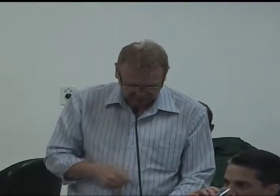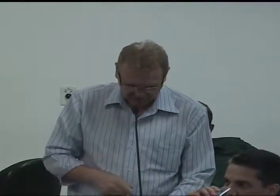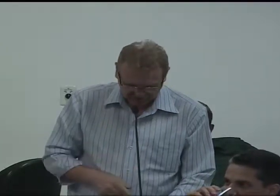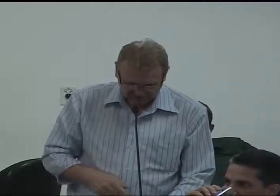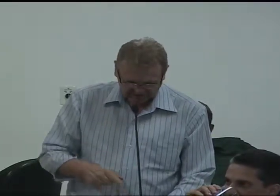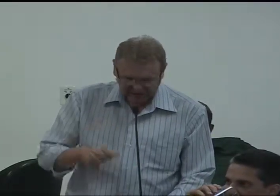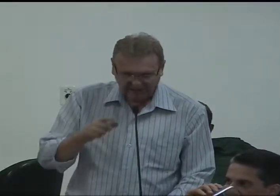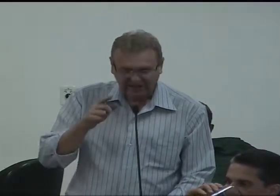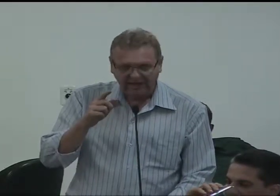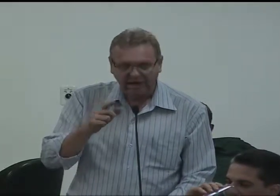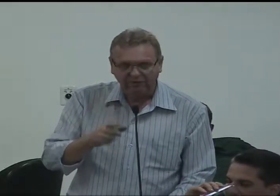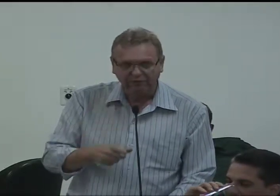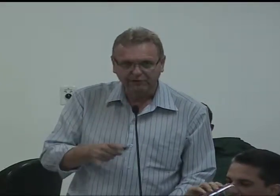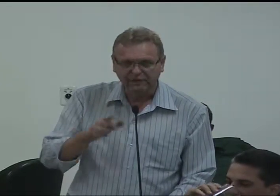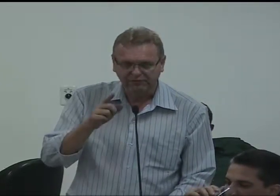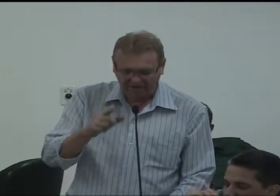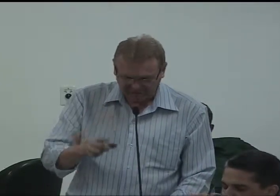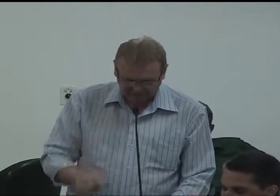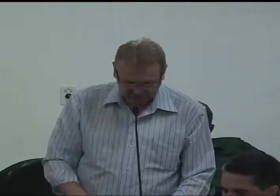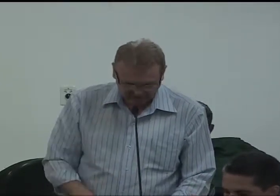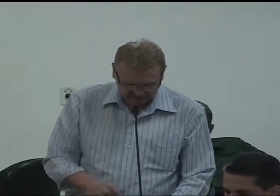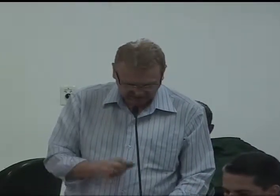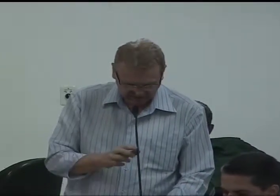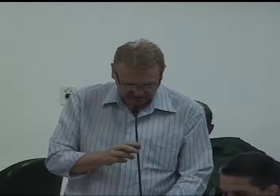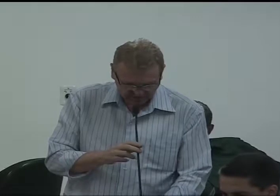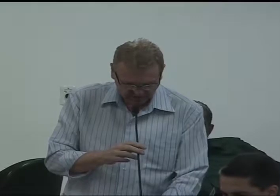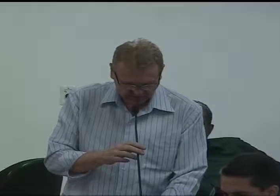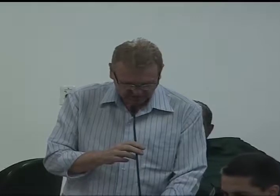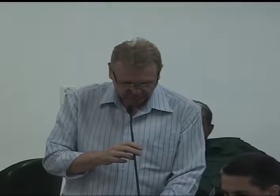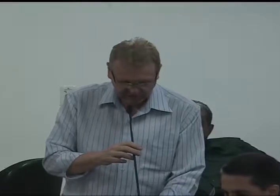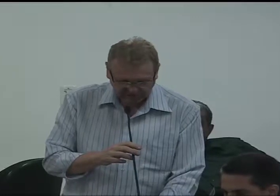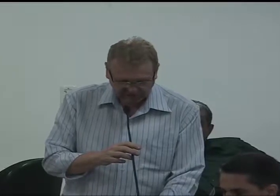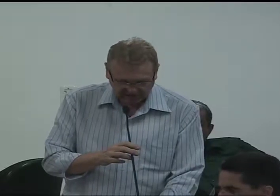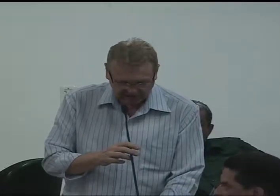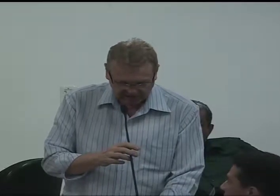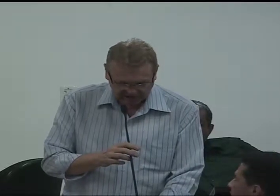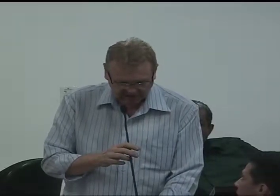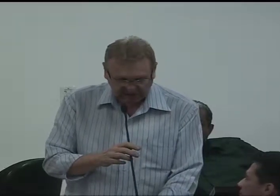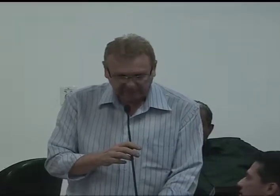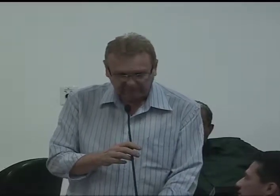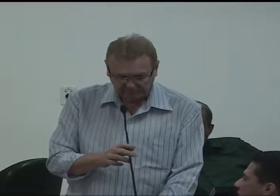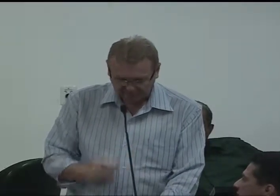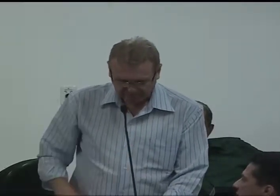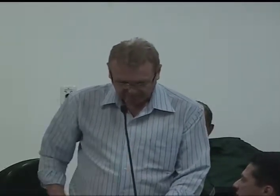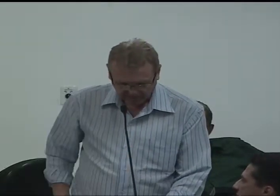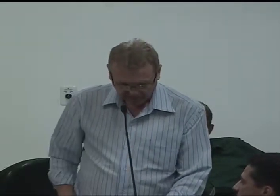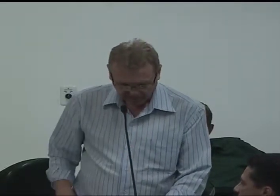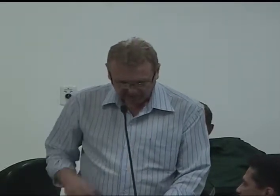criticando. Cheguei lá, fui defendido e nessa vez quero agradecer a